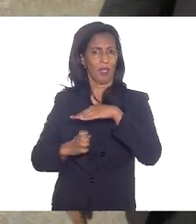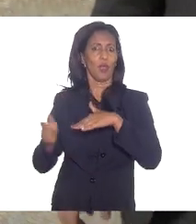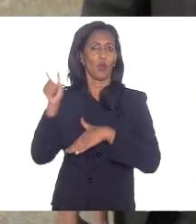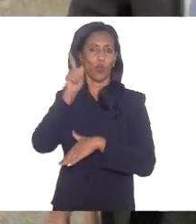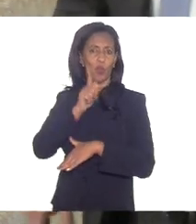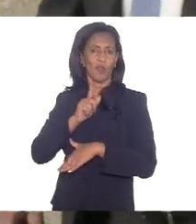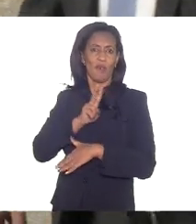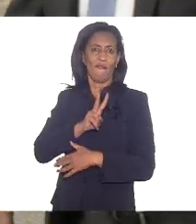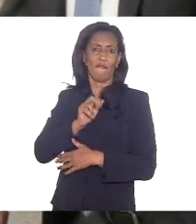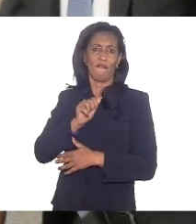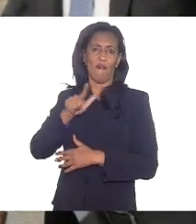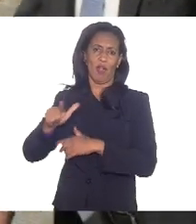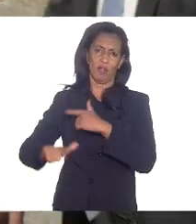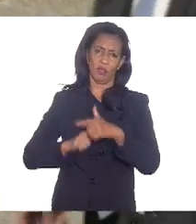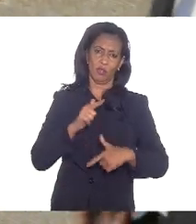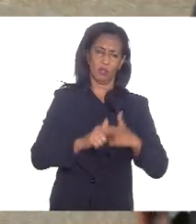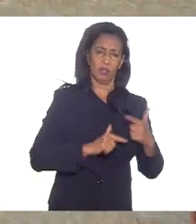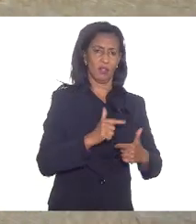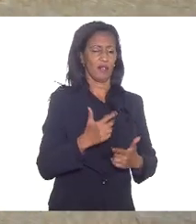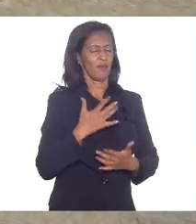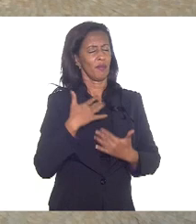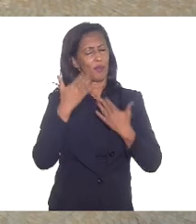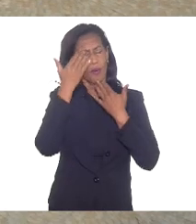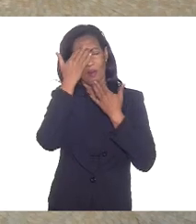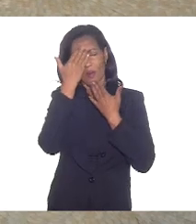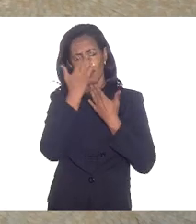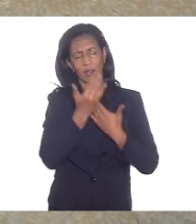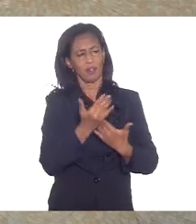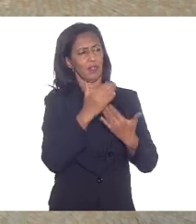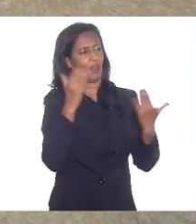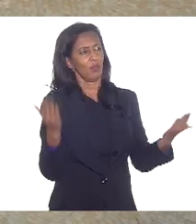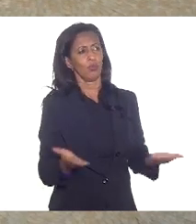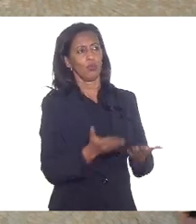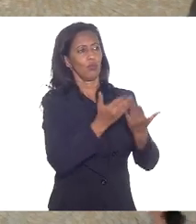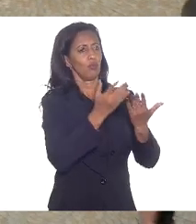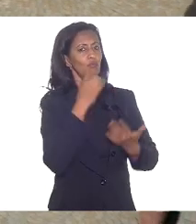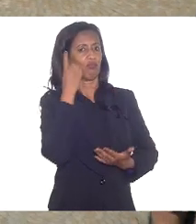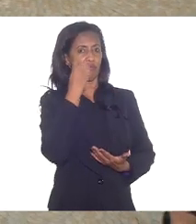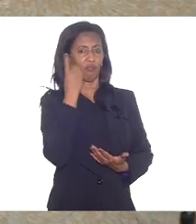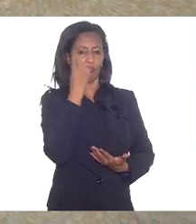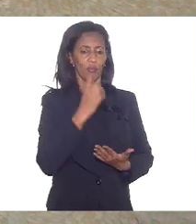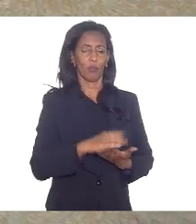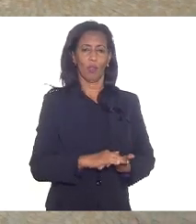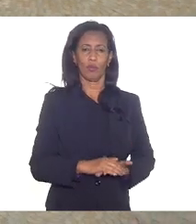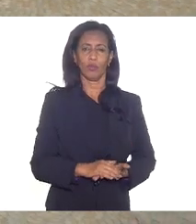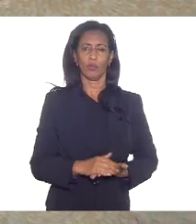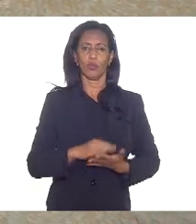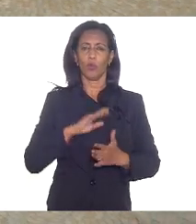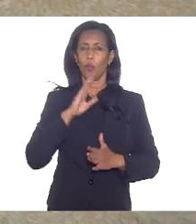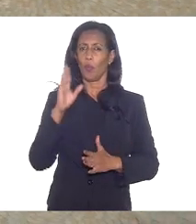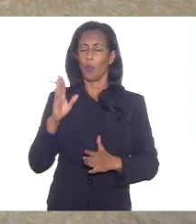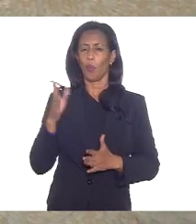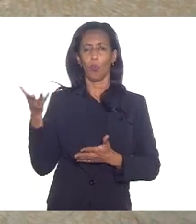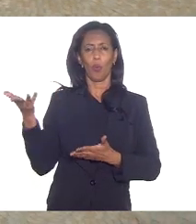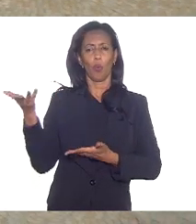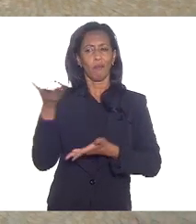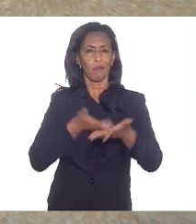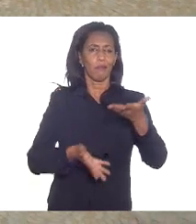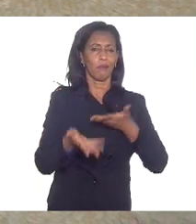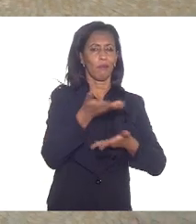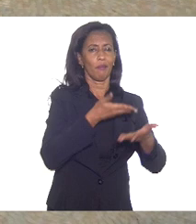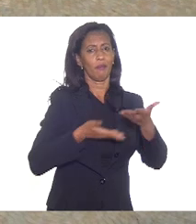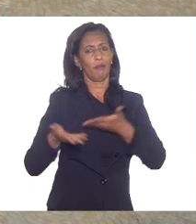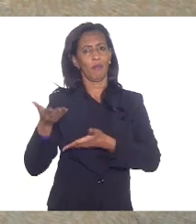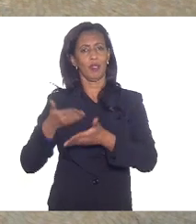trabalho. Então, fica aqui o meu agradecimento a todos os deputados, deputadas, por participar dessa votação